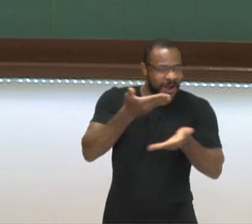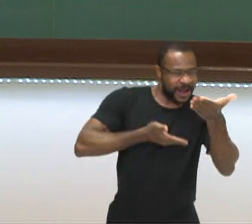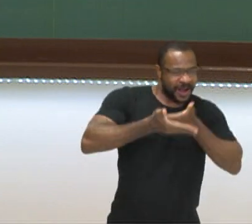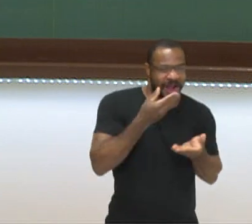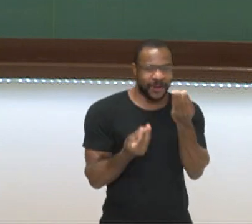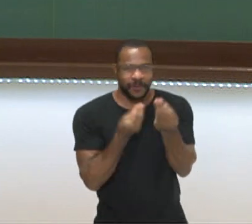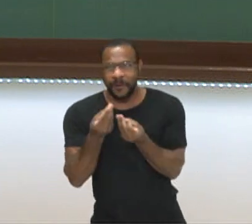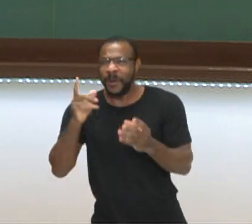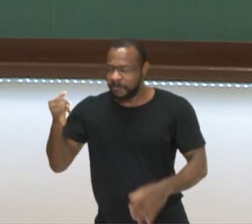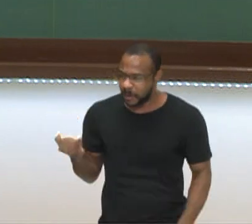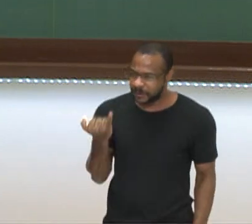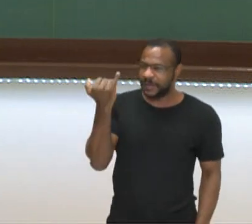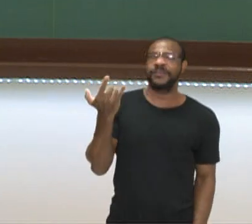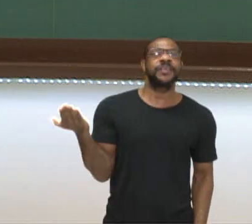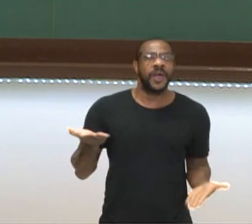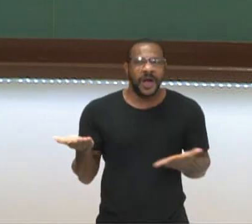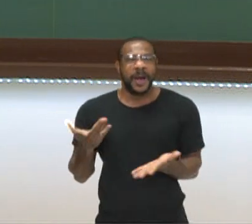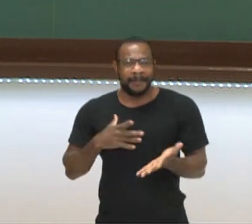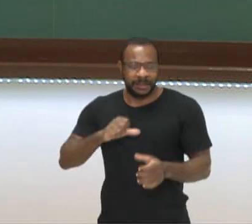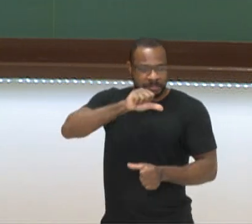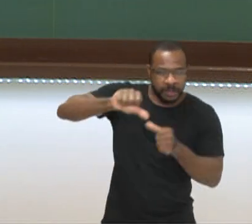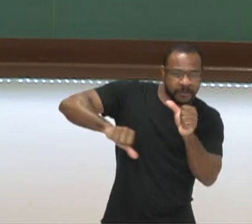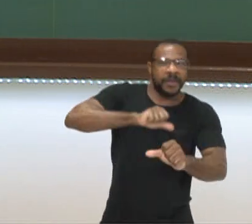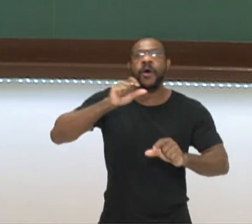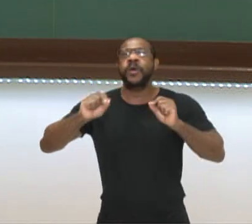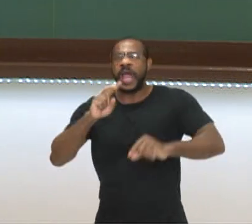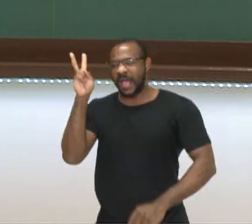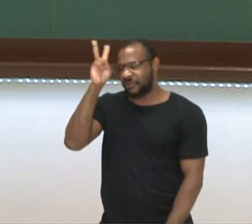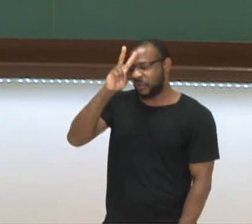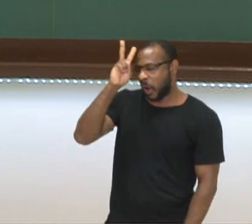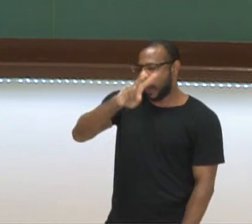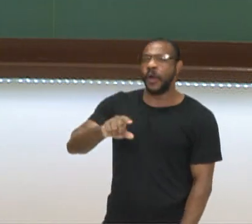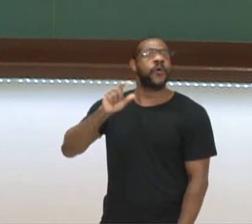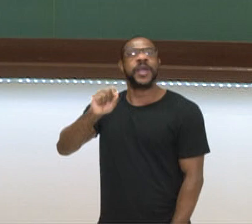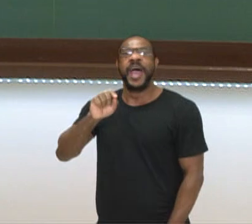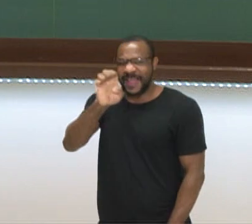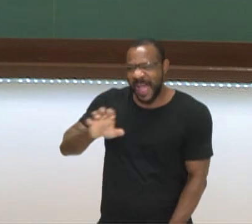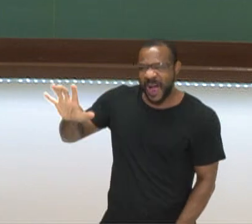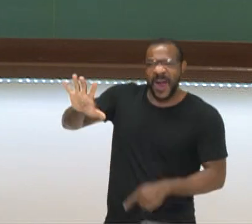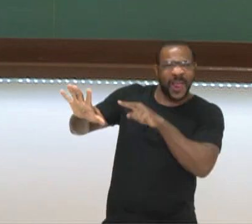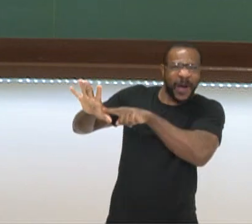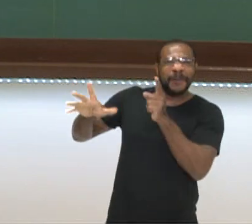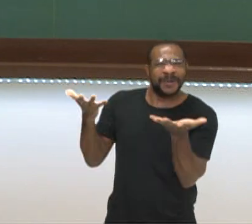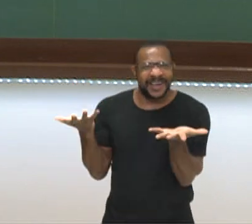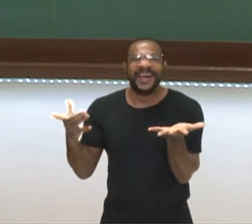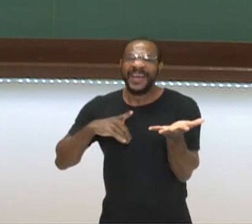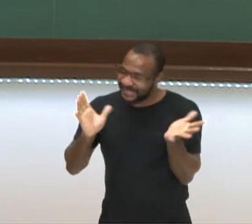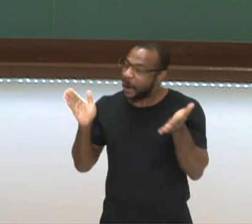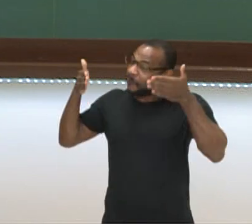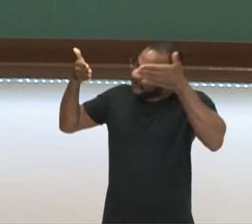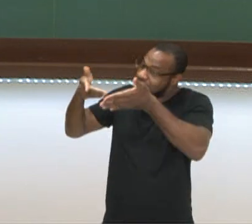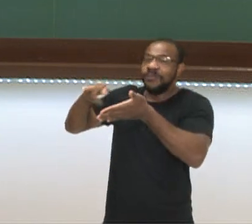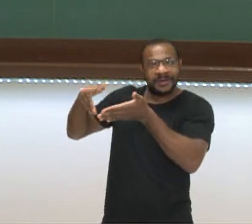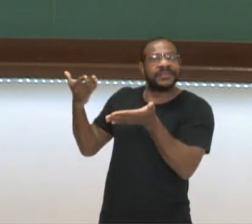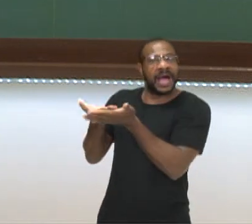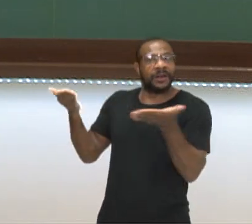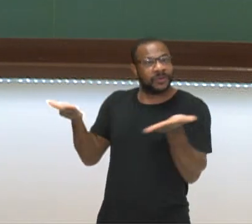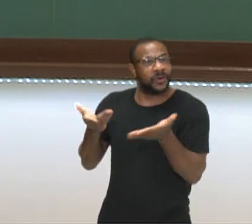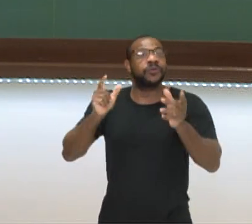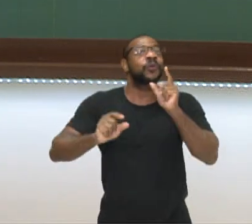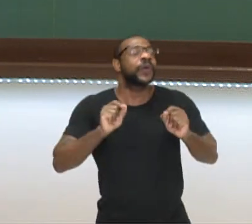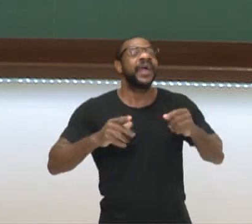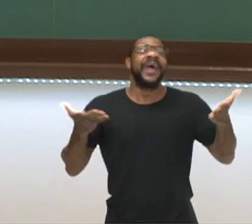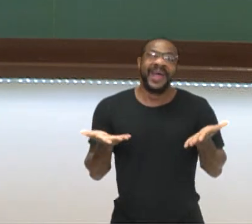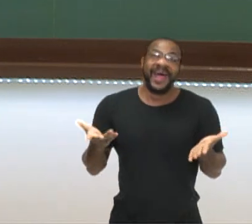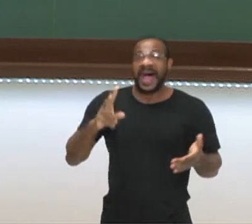ser importante para transformar a história europeia, que esse é o foco da nossa aula,